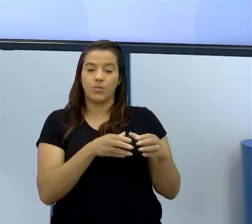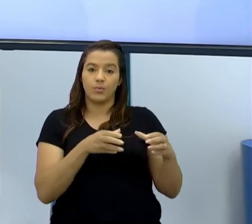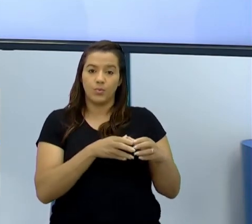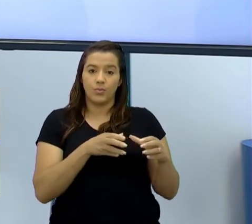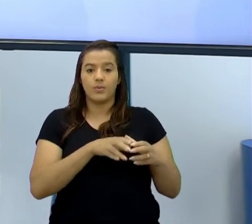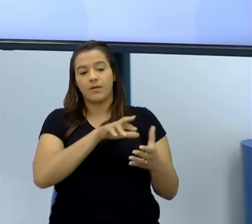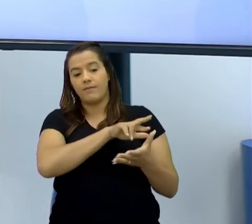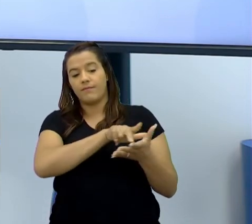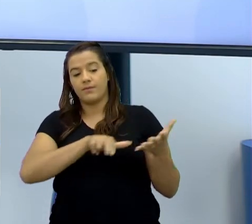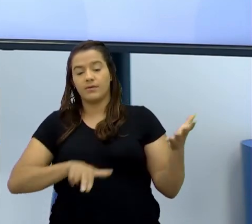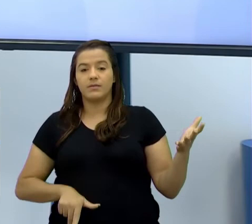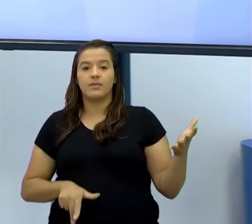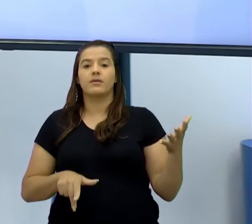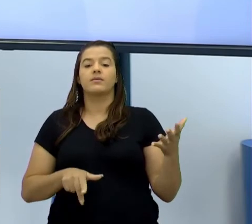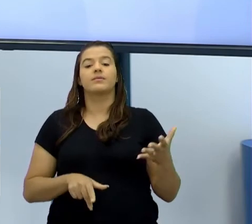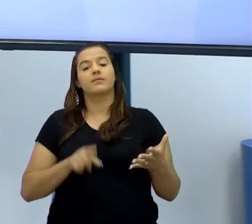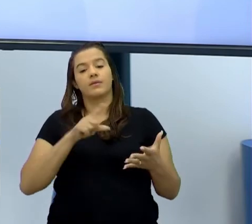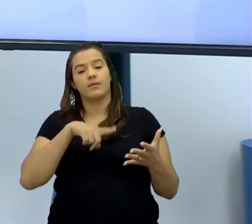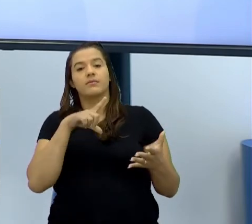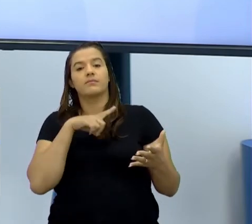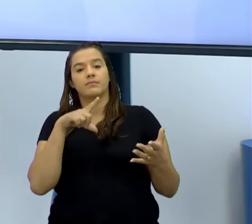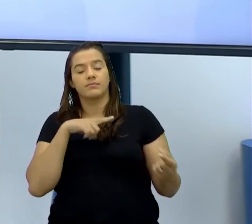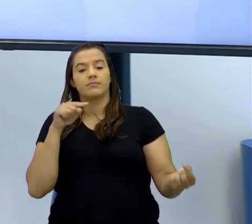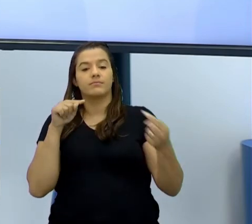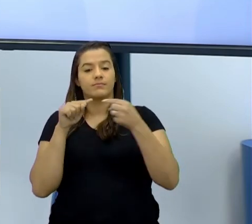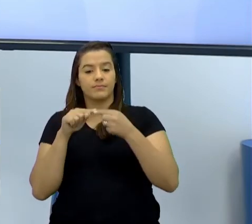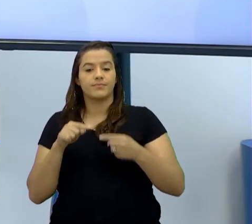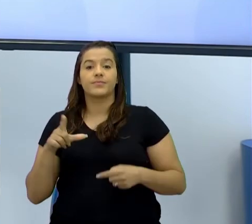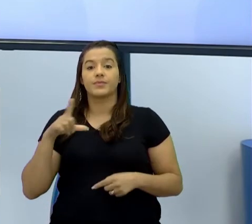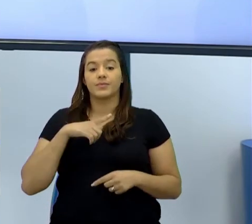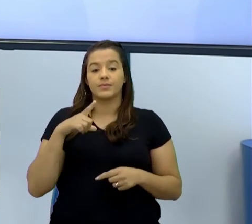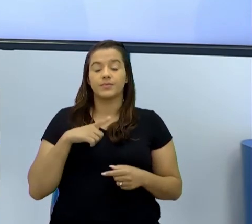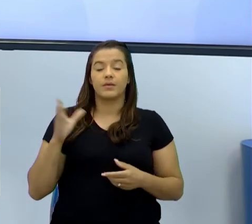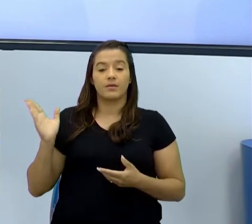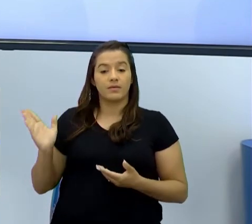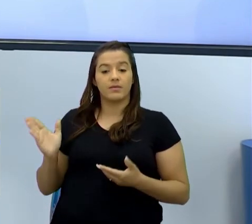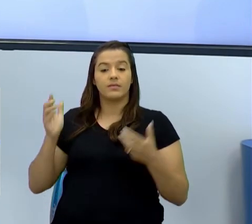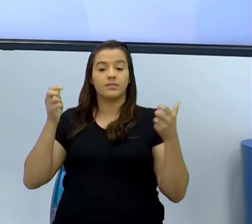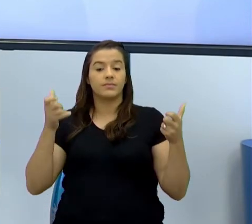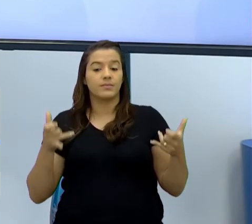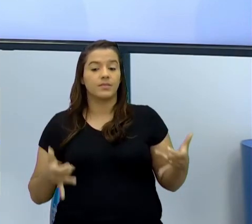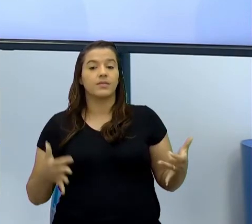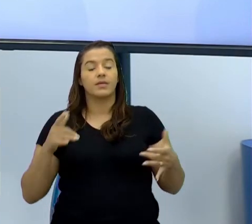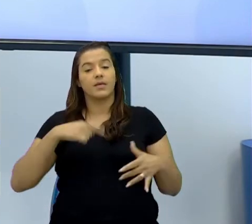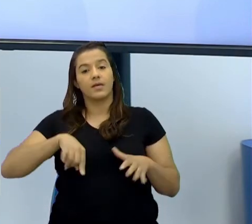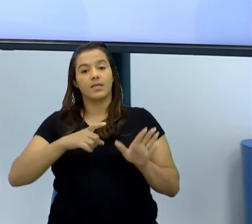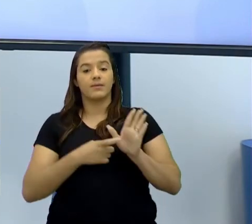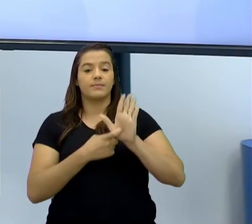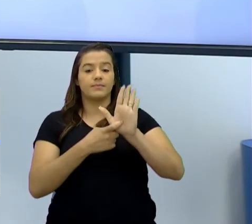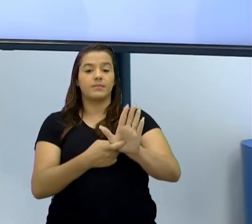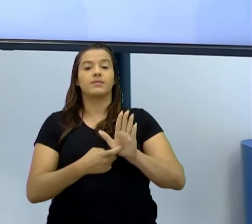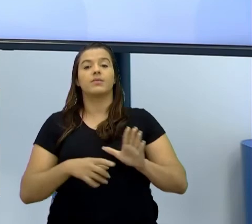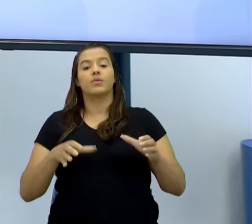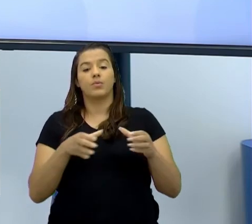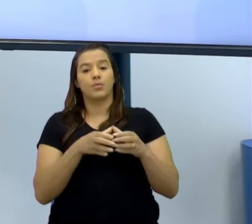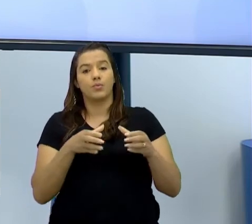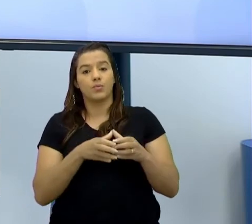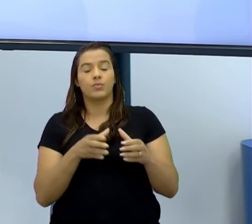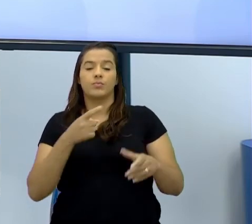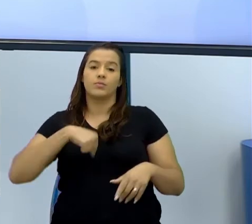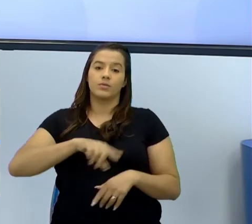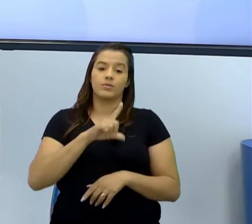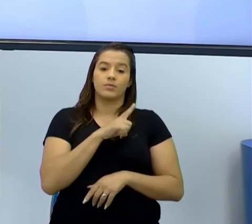aquela variedade, ela funciona. Porque, como está aqui na citação, ela representa a identidade, o grupo que eu